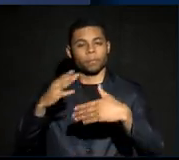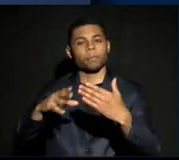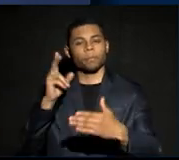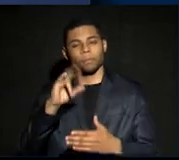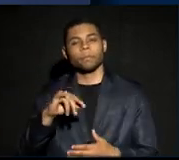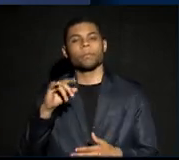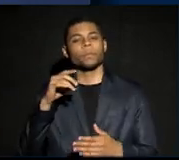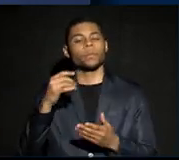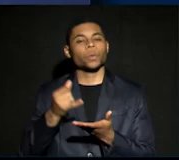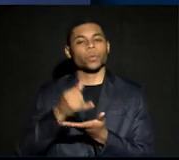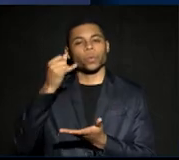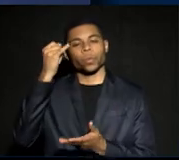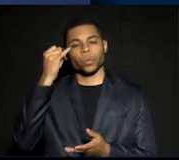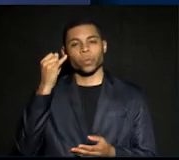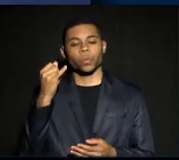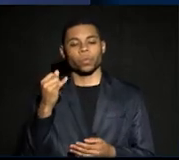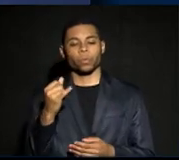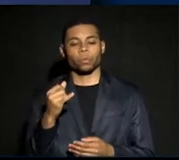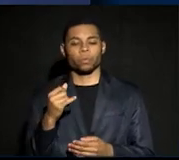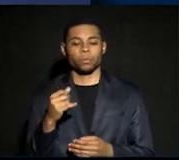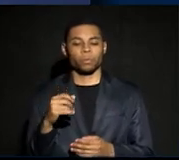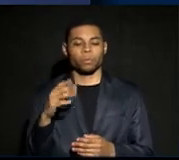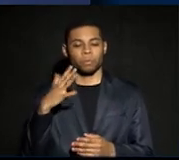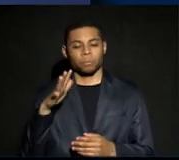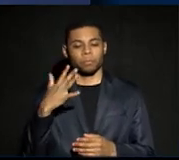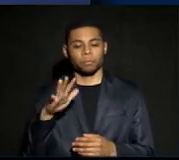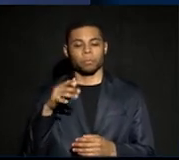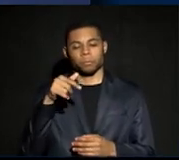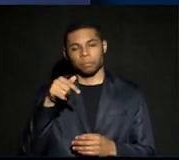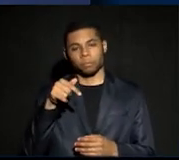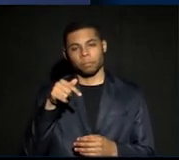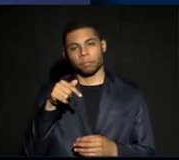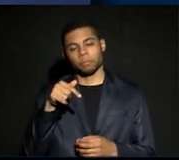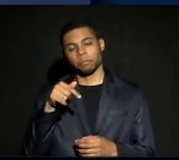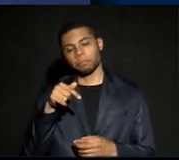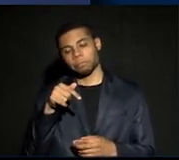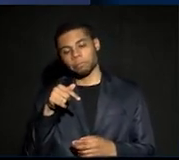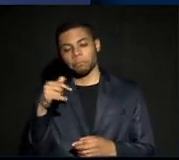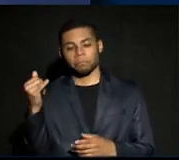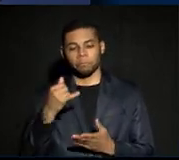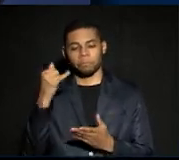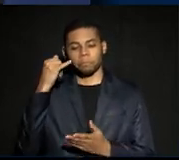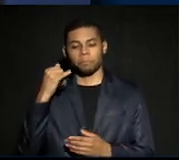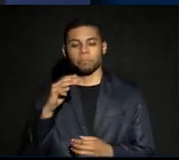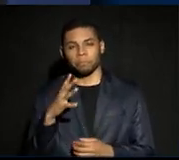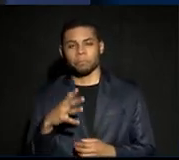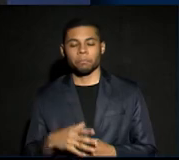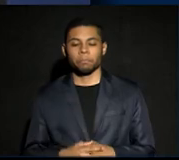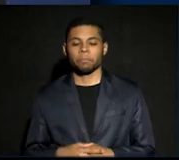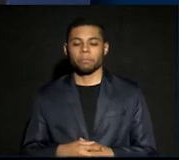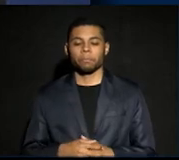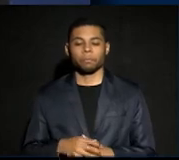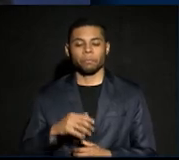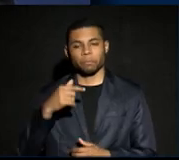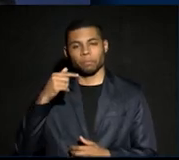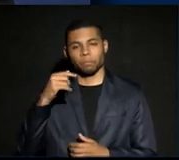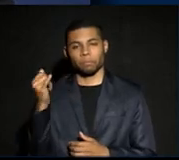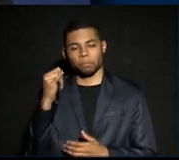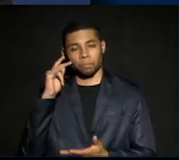vai chegar numa taxa de juros nominal em torno de 7, se nosso juro